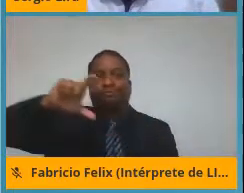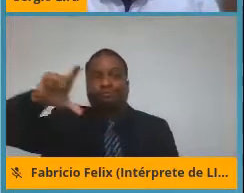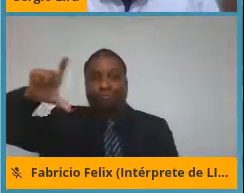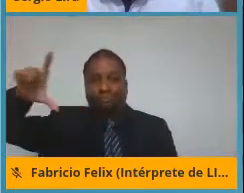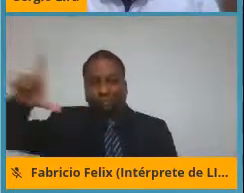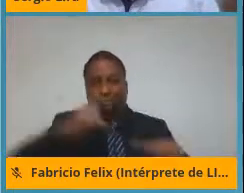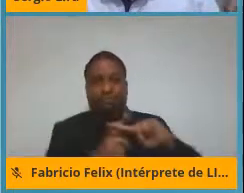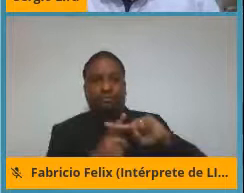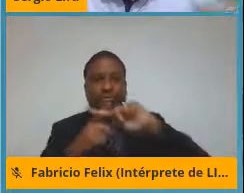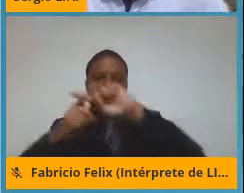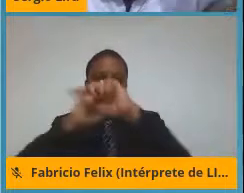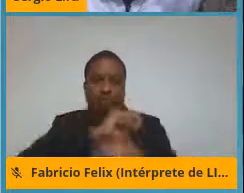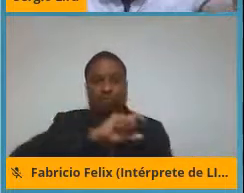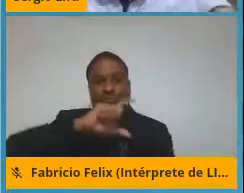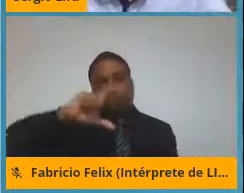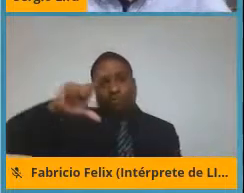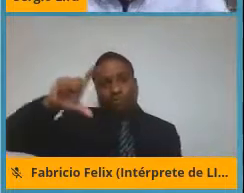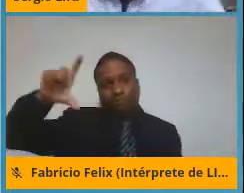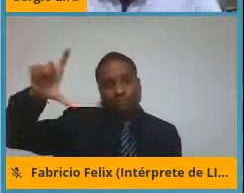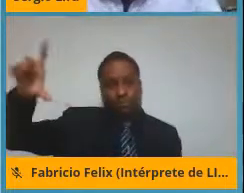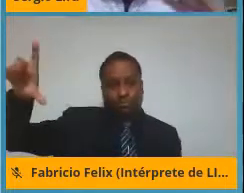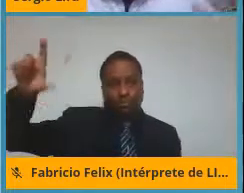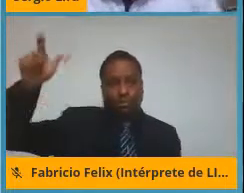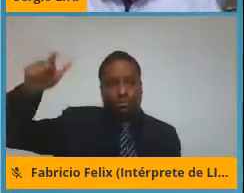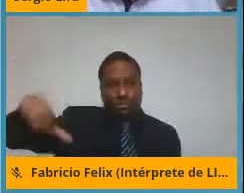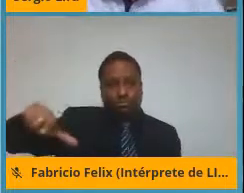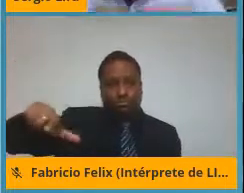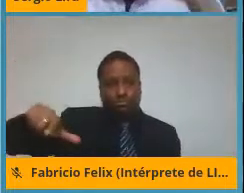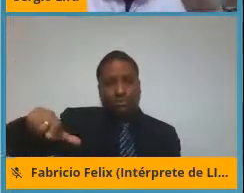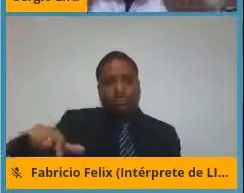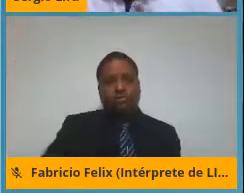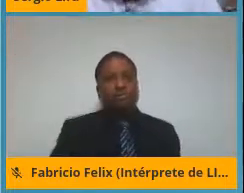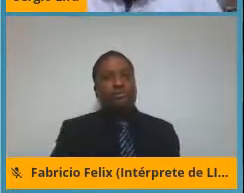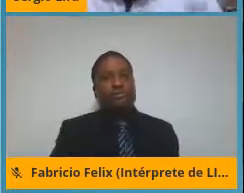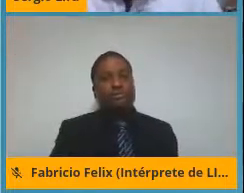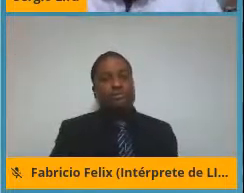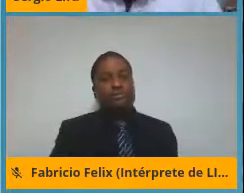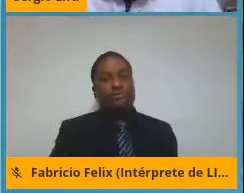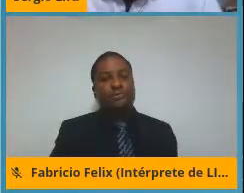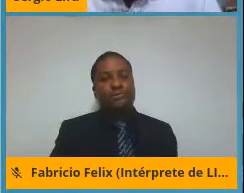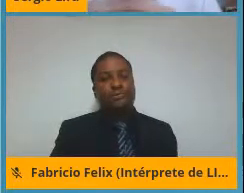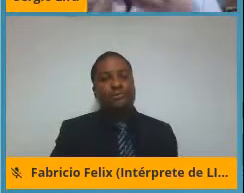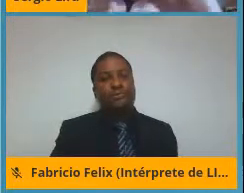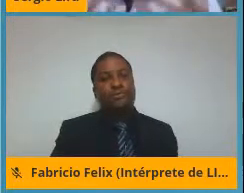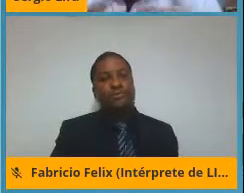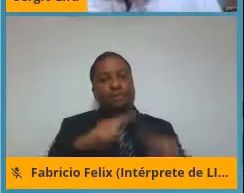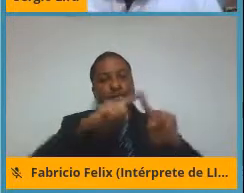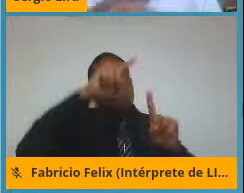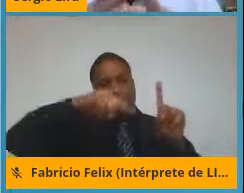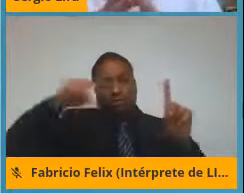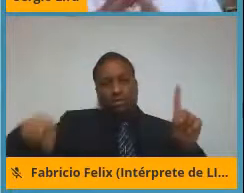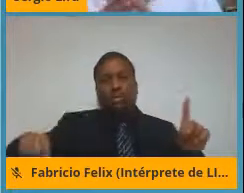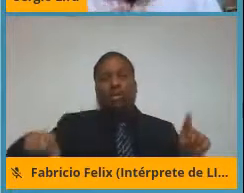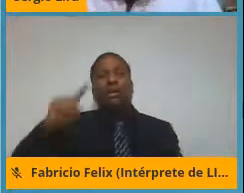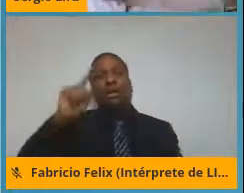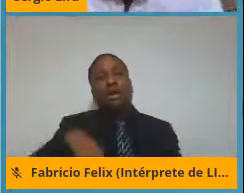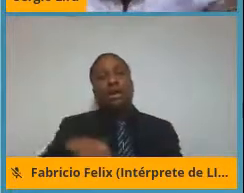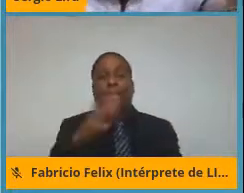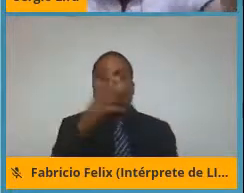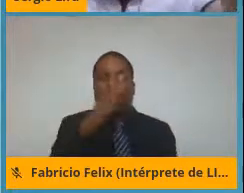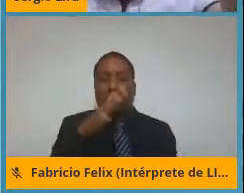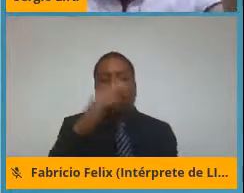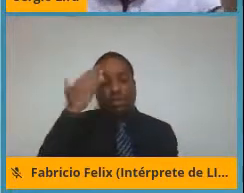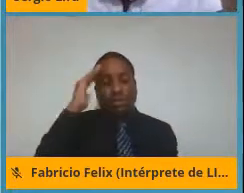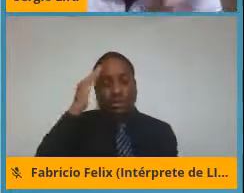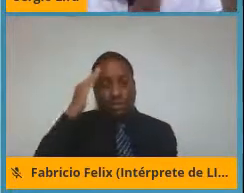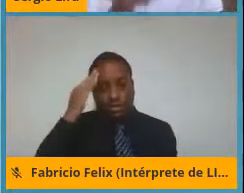positiva, andou para a direita para a região de novo de alto risco. Então, esse diagrama é uma medida a mais para a gente entender que,